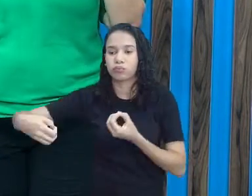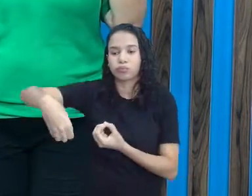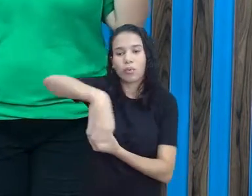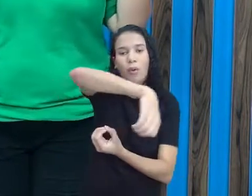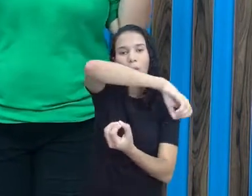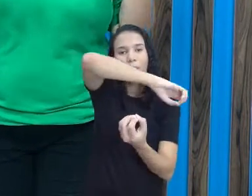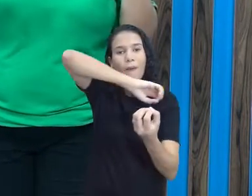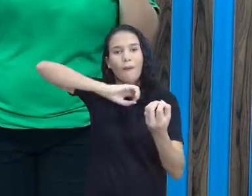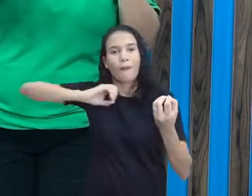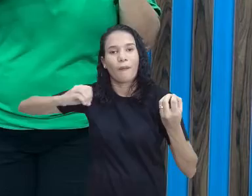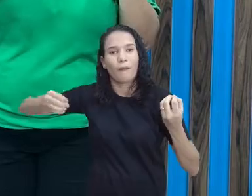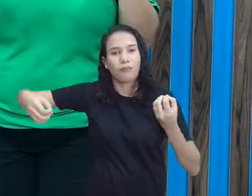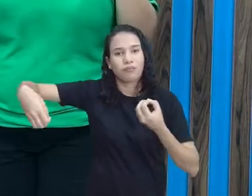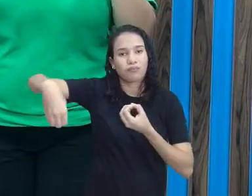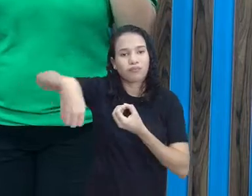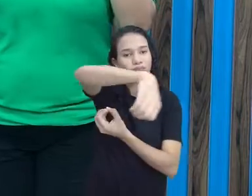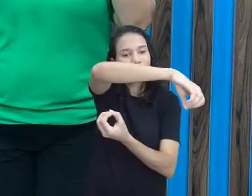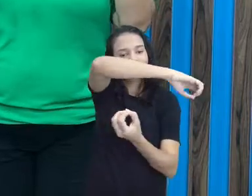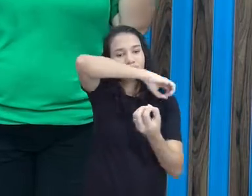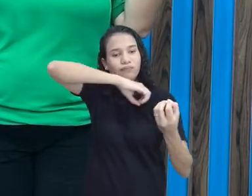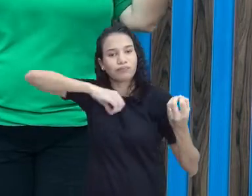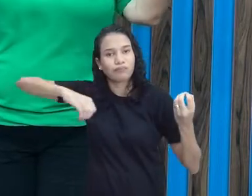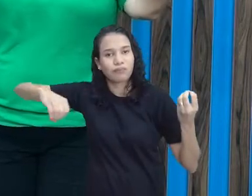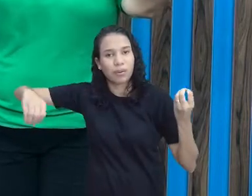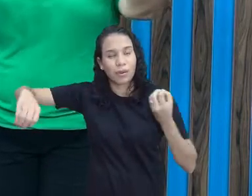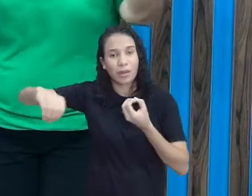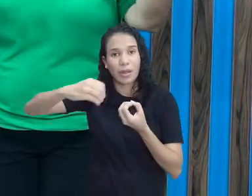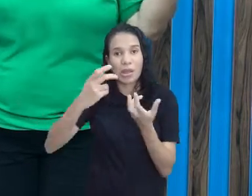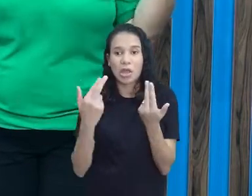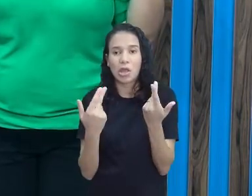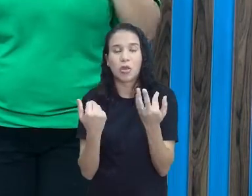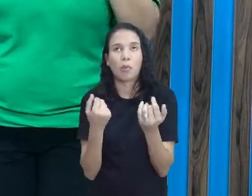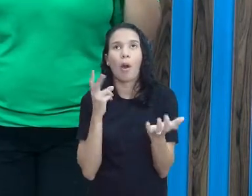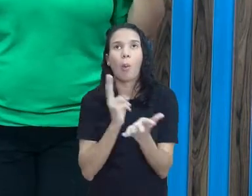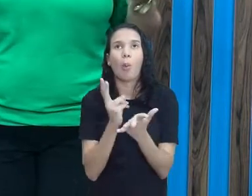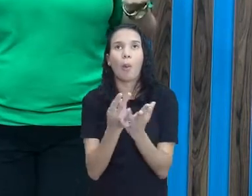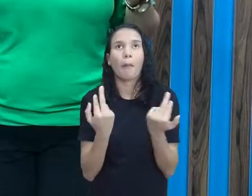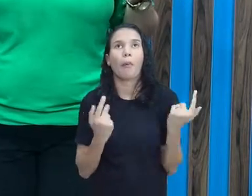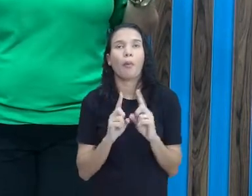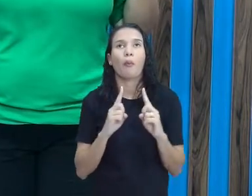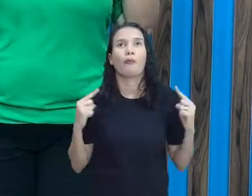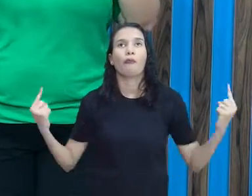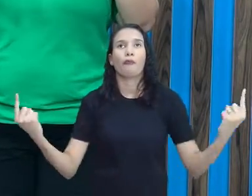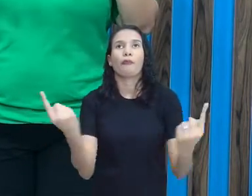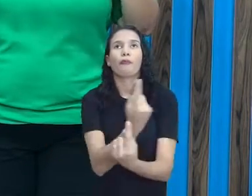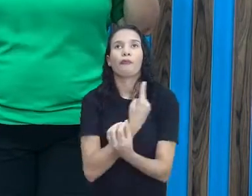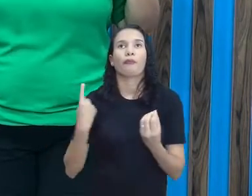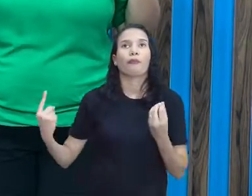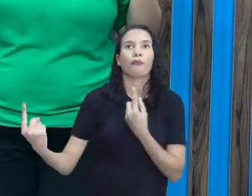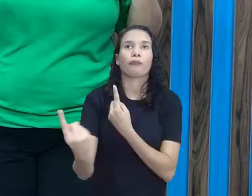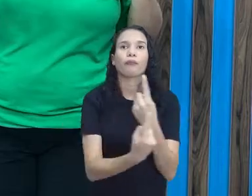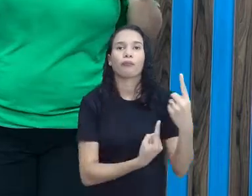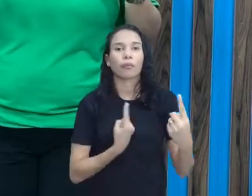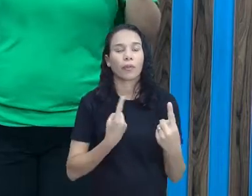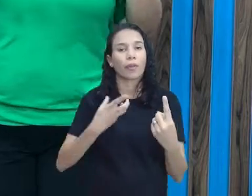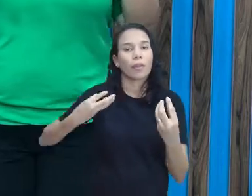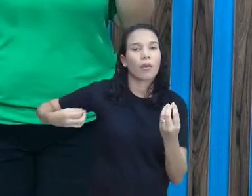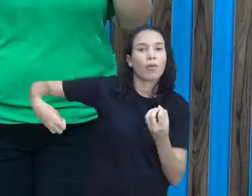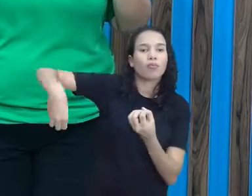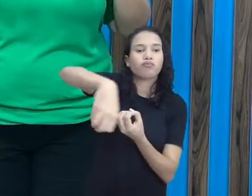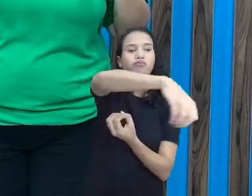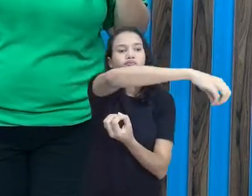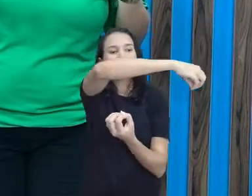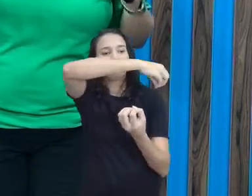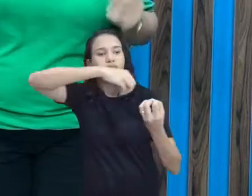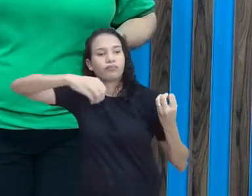estão circulando aí de maneira esférica, né, no entorno do Sol, mas é elíptico, então ele